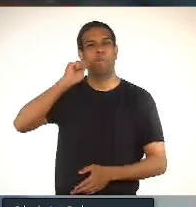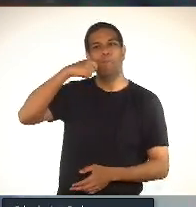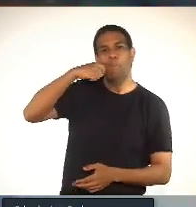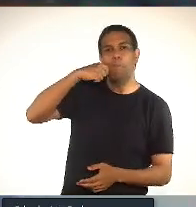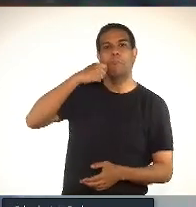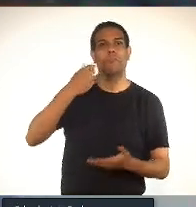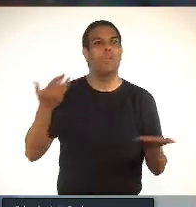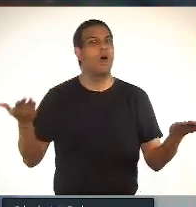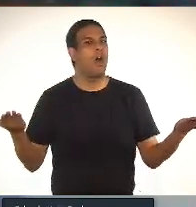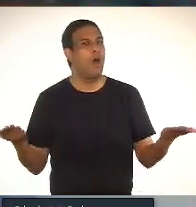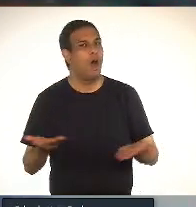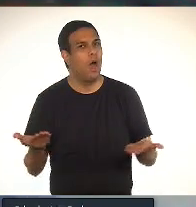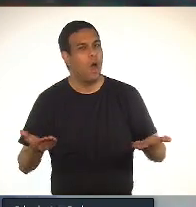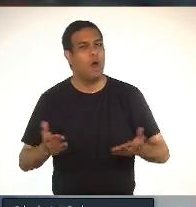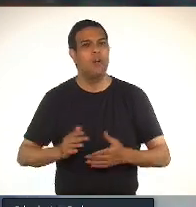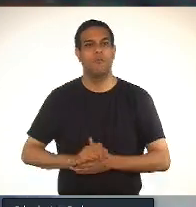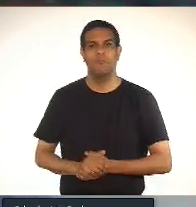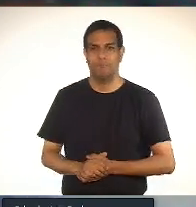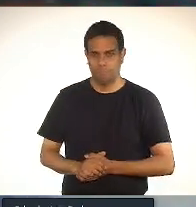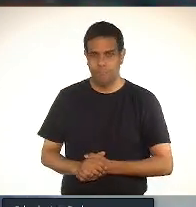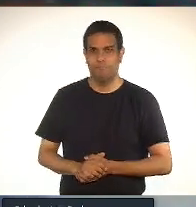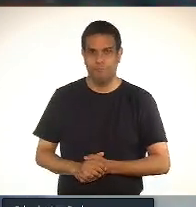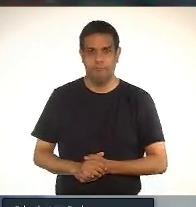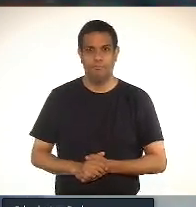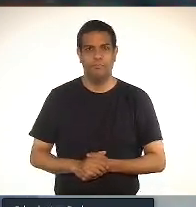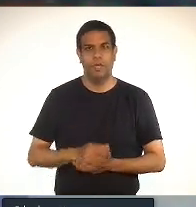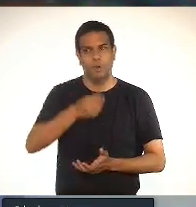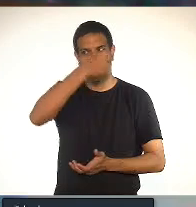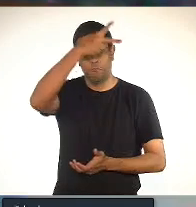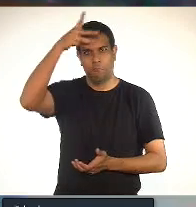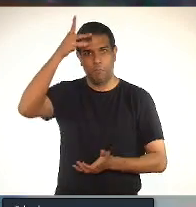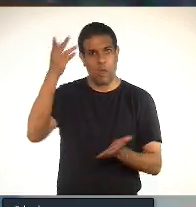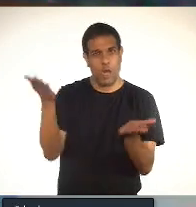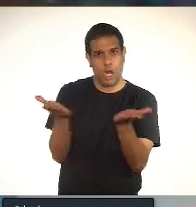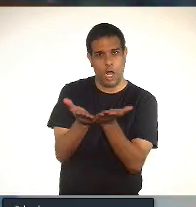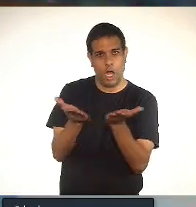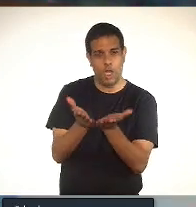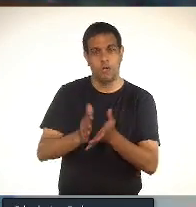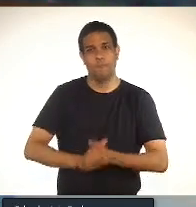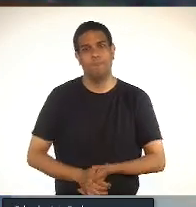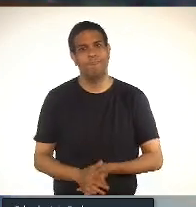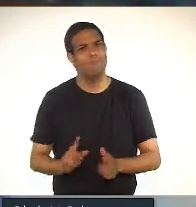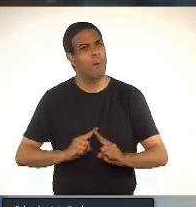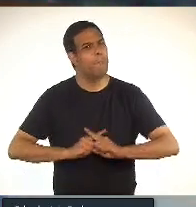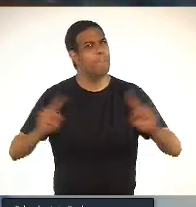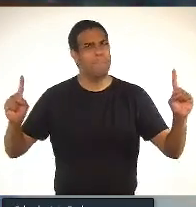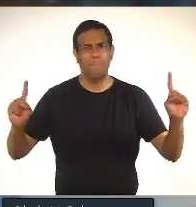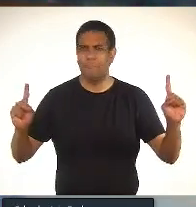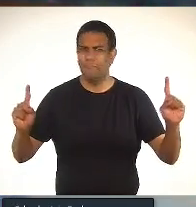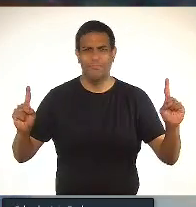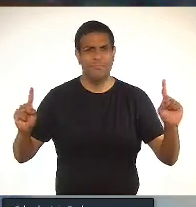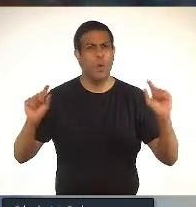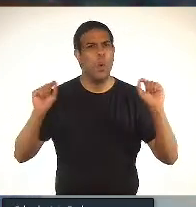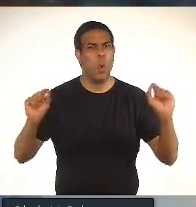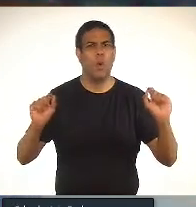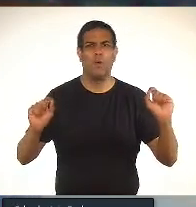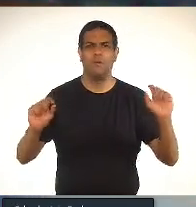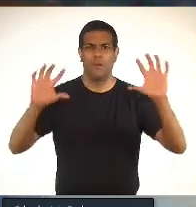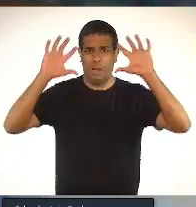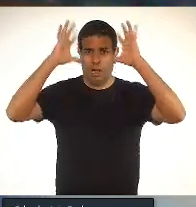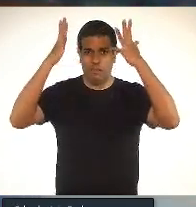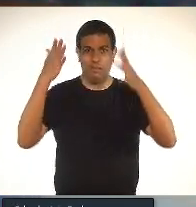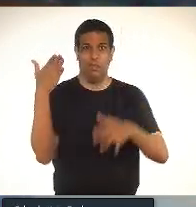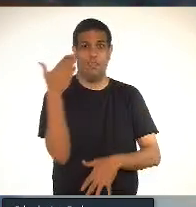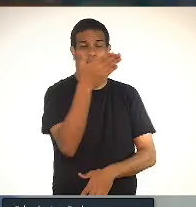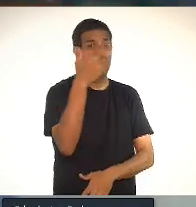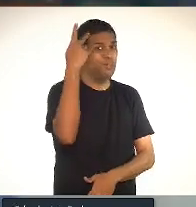e, mais recentemente, Marcelo Crivella. Mas isso não aconteceu em São